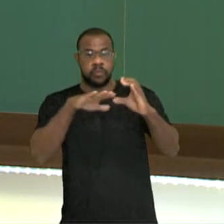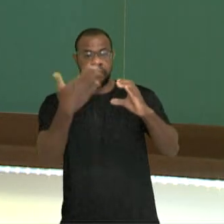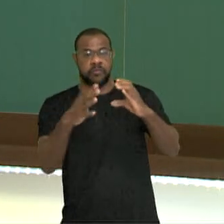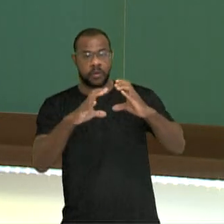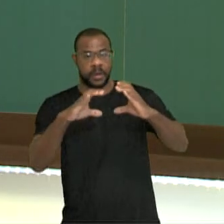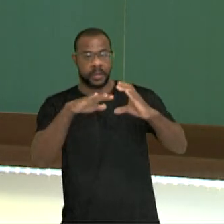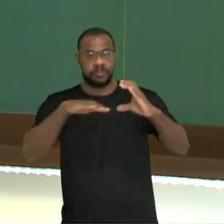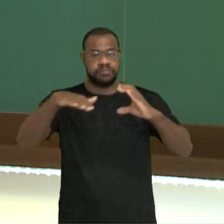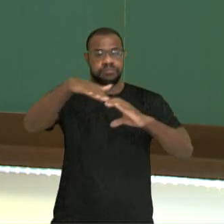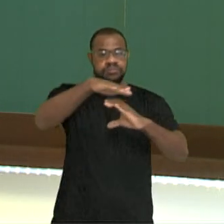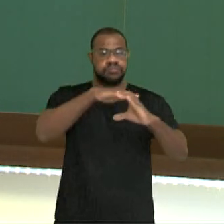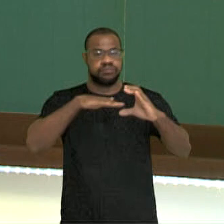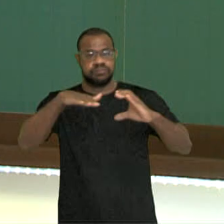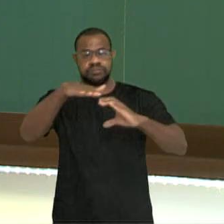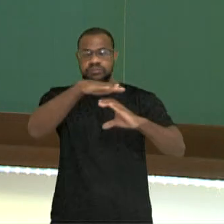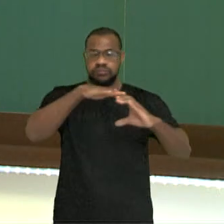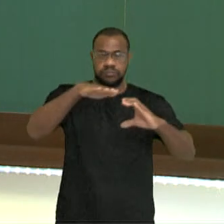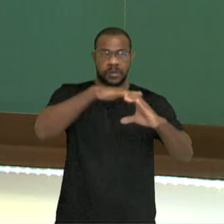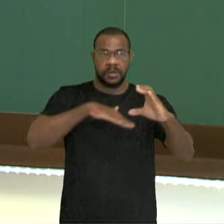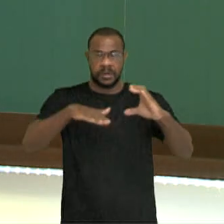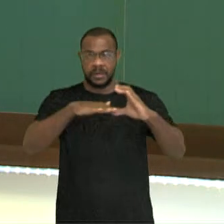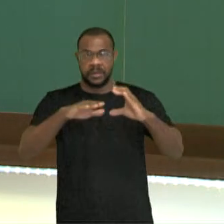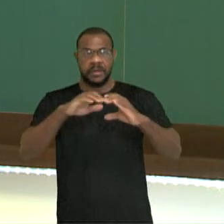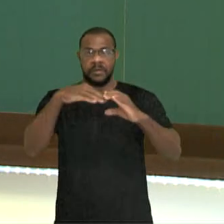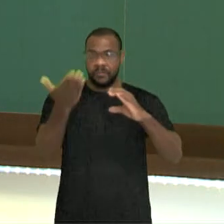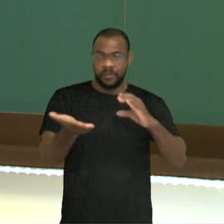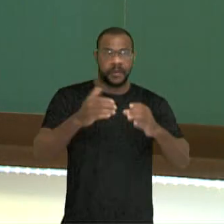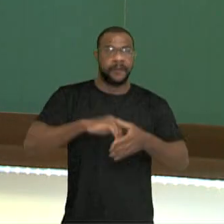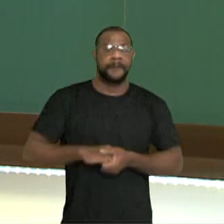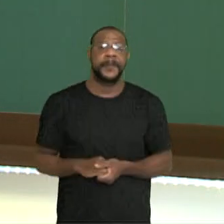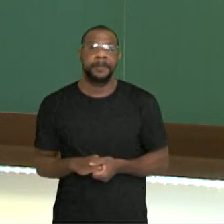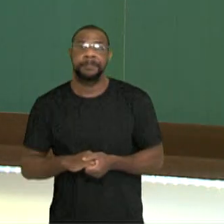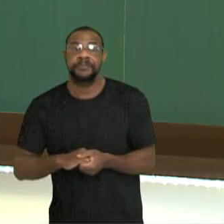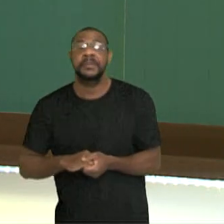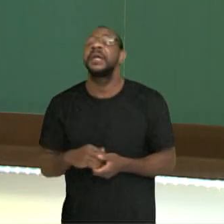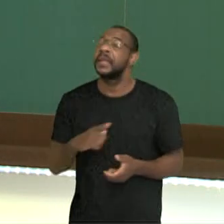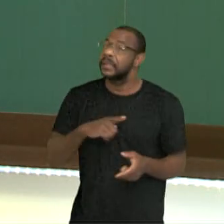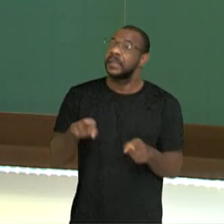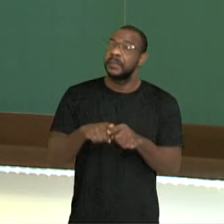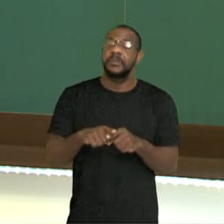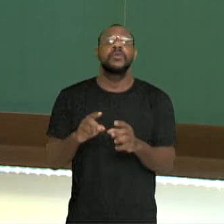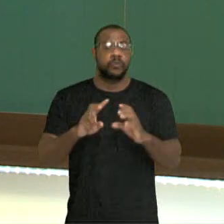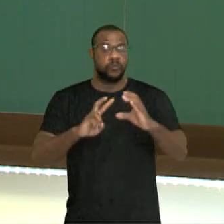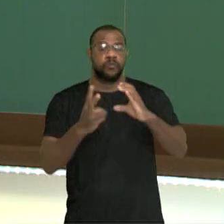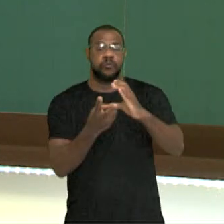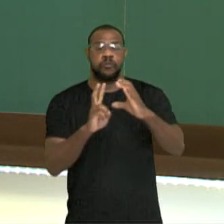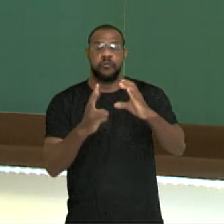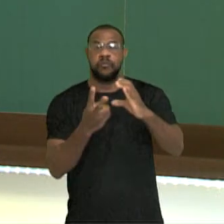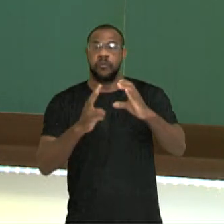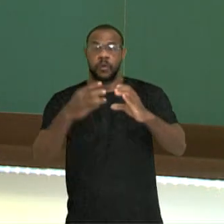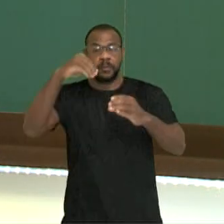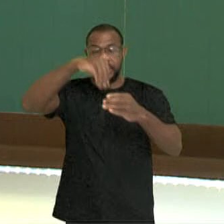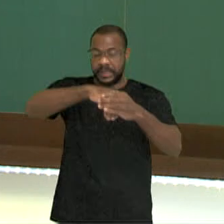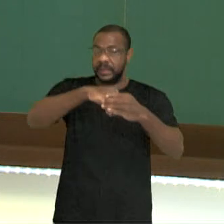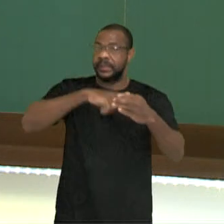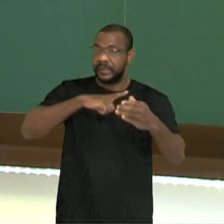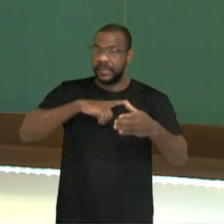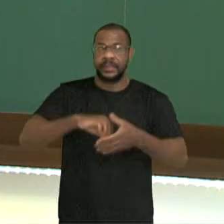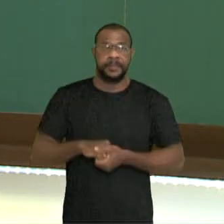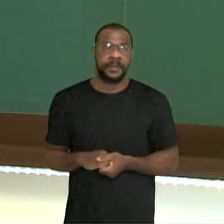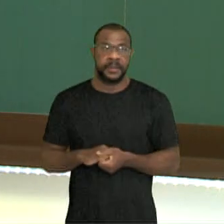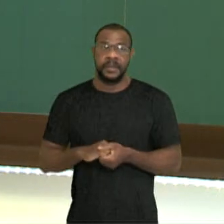contando todo a parte da superfície externa e também do volume interno que ela corresponde.